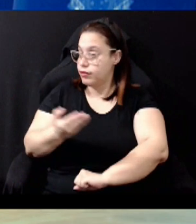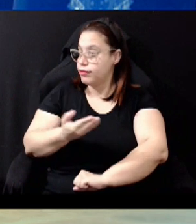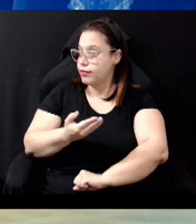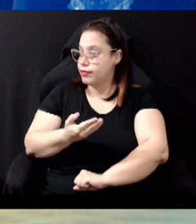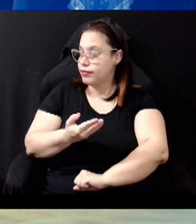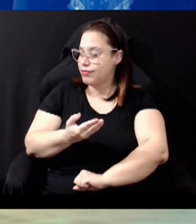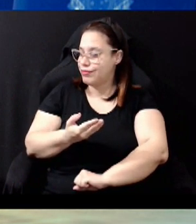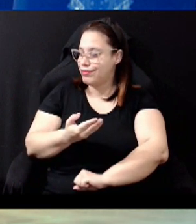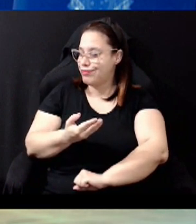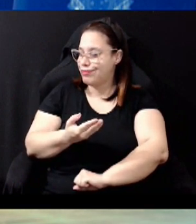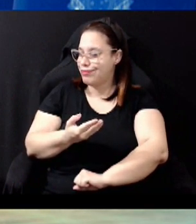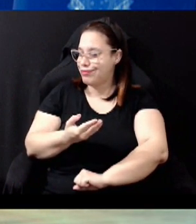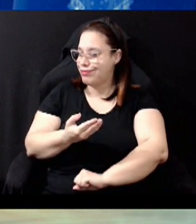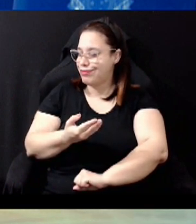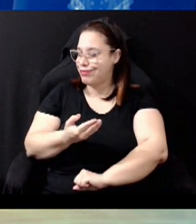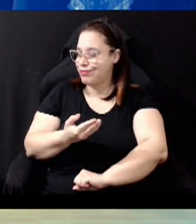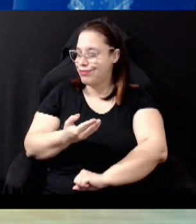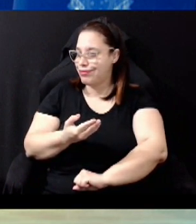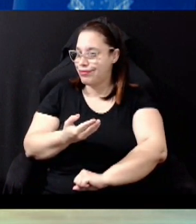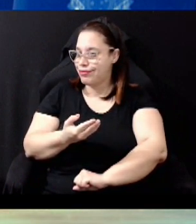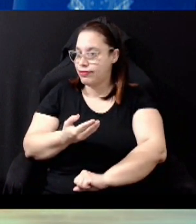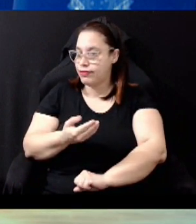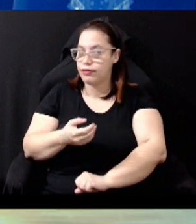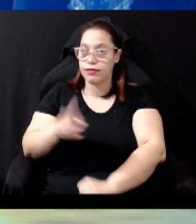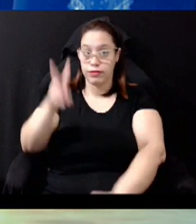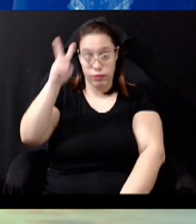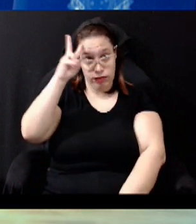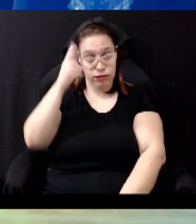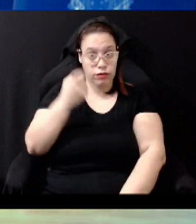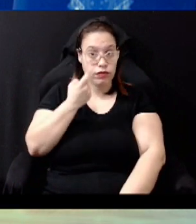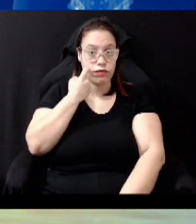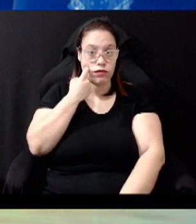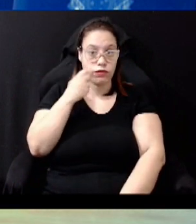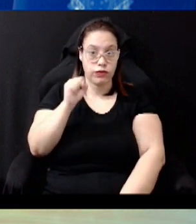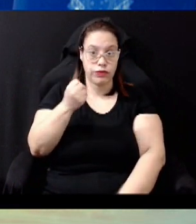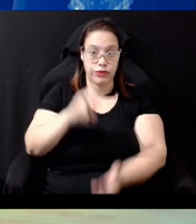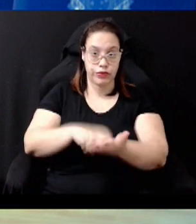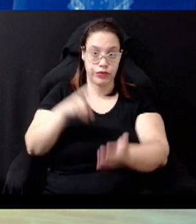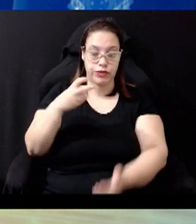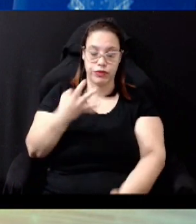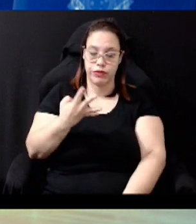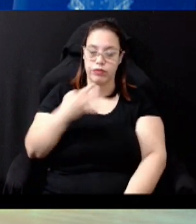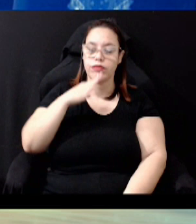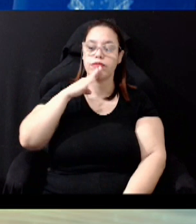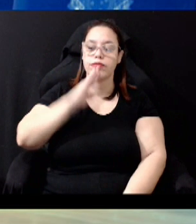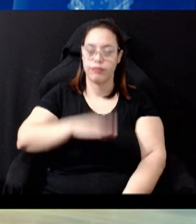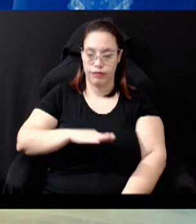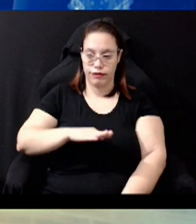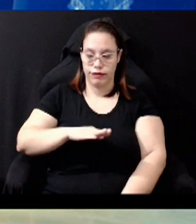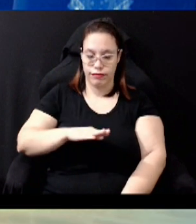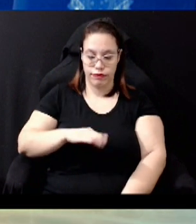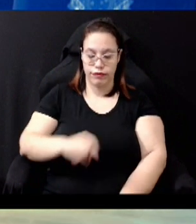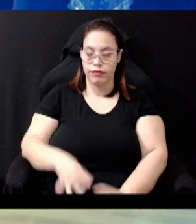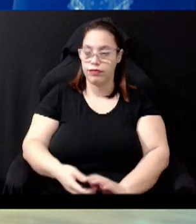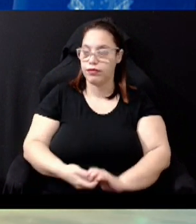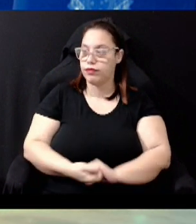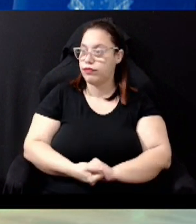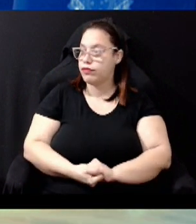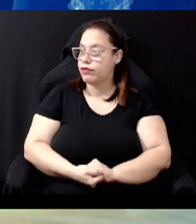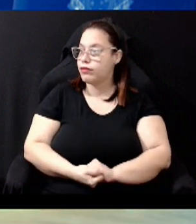à Praça da Concórdia, de segunda a sexta-feira, das 8h da manhã às 4h da tarde.